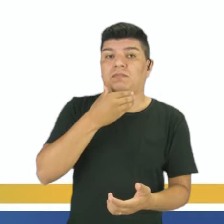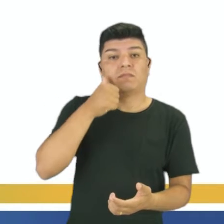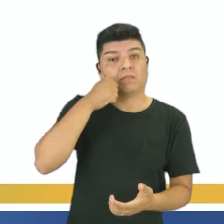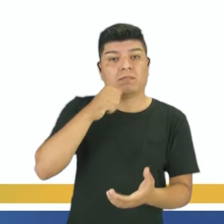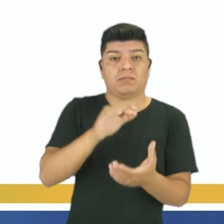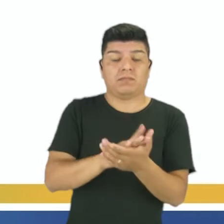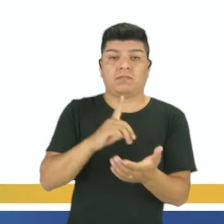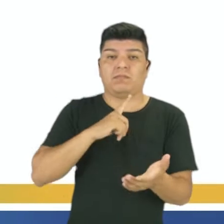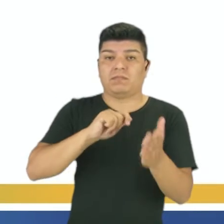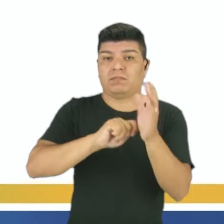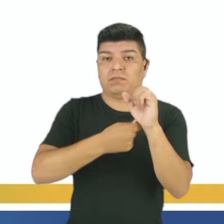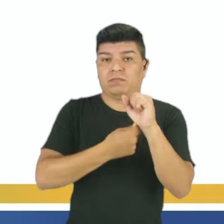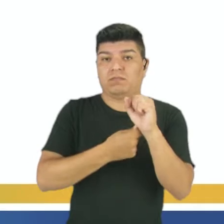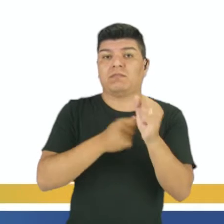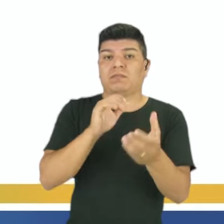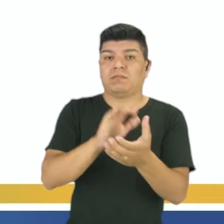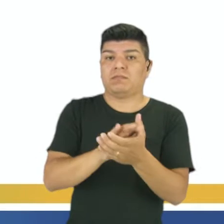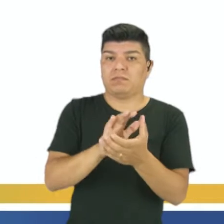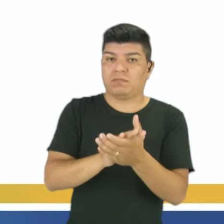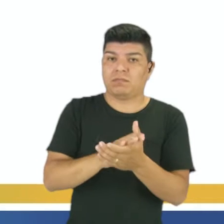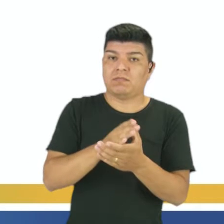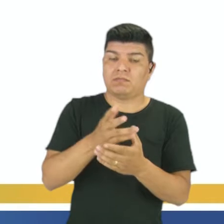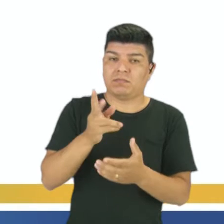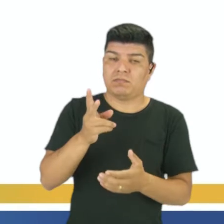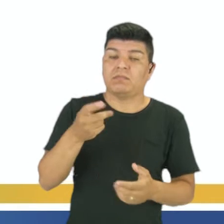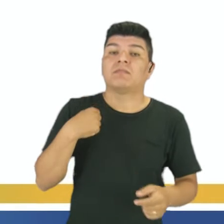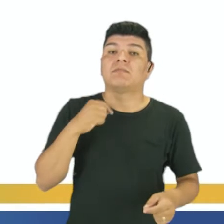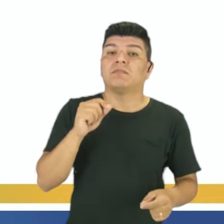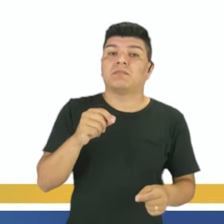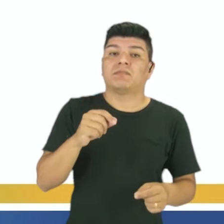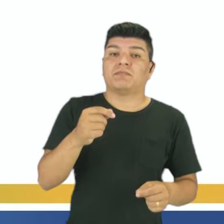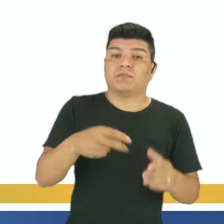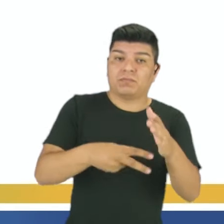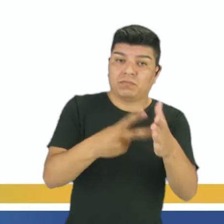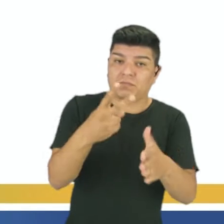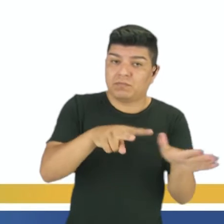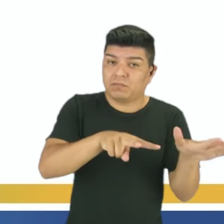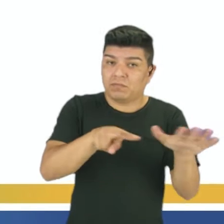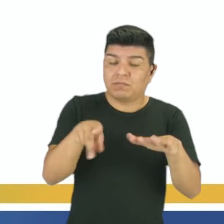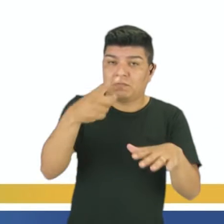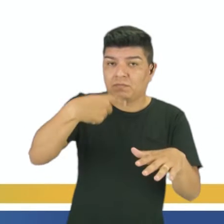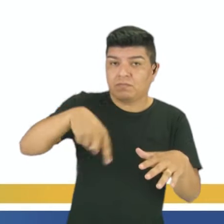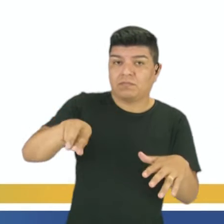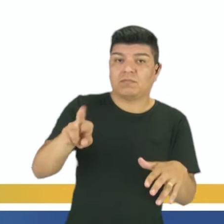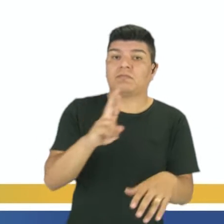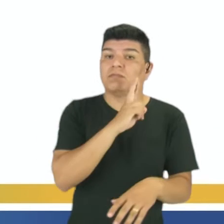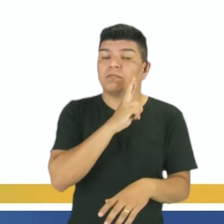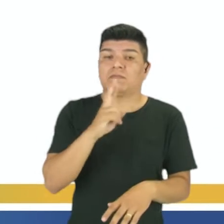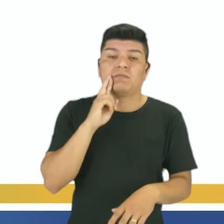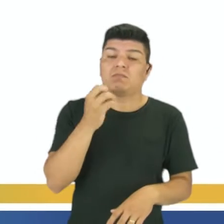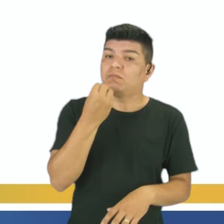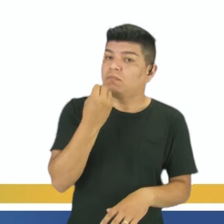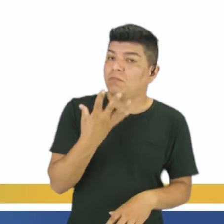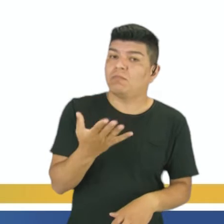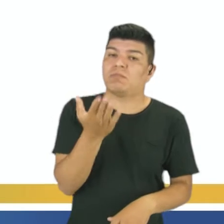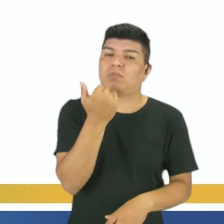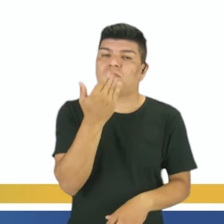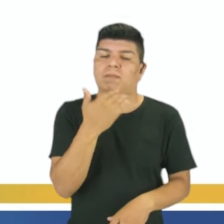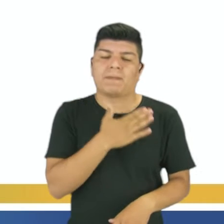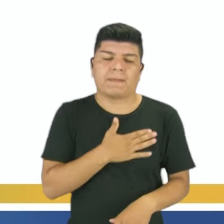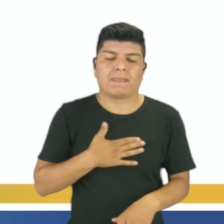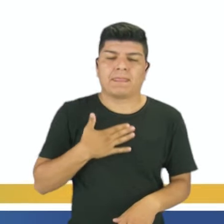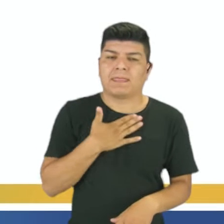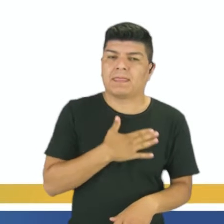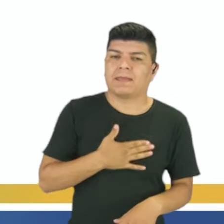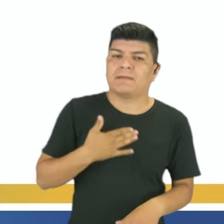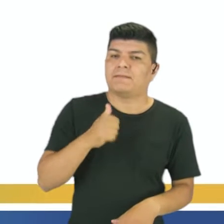segredo para fazer um casamento durar. 2 vezes por semana vamos a um ótimo restaurante, com uma comida gostosa,